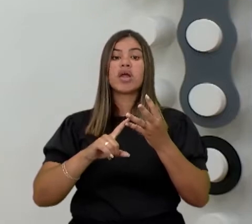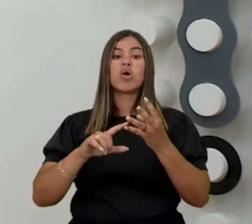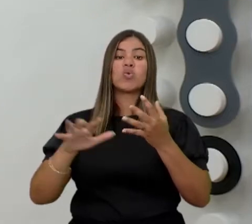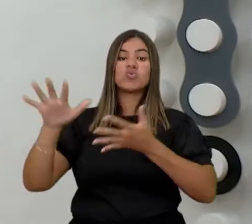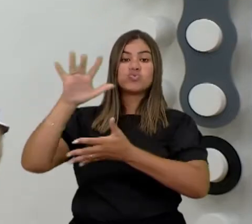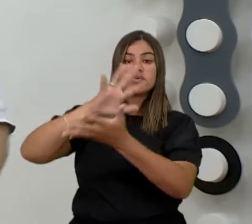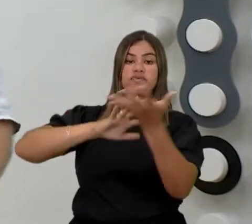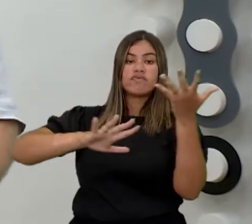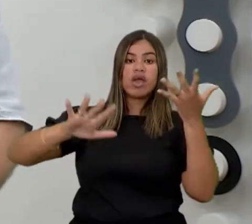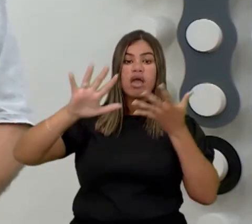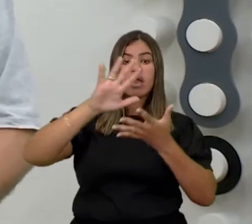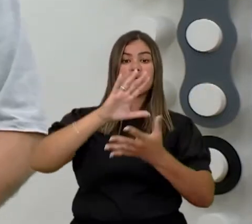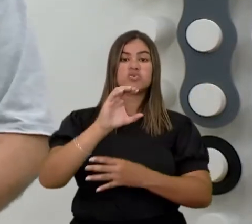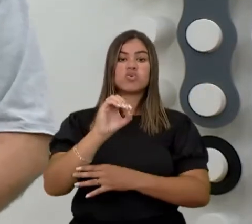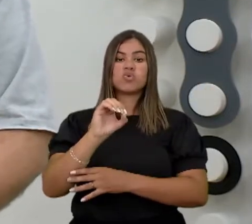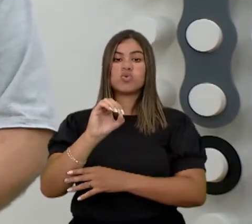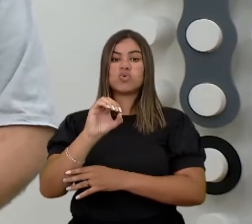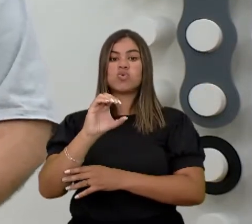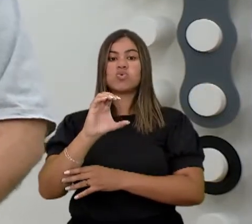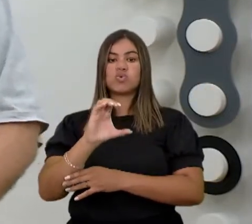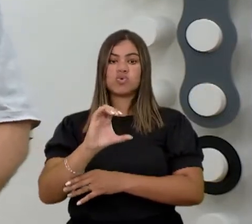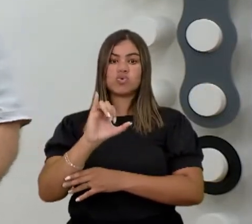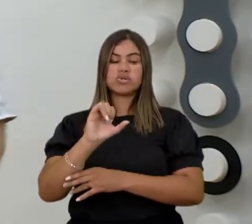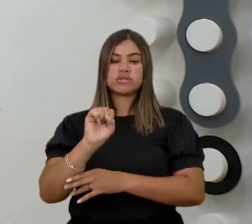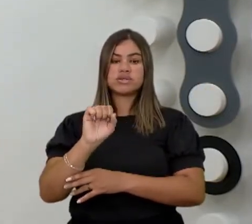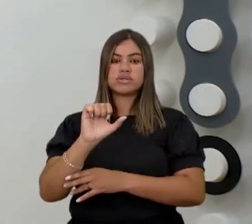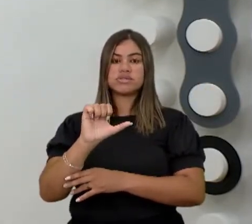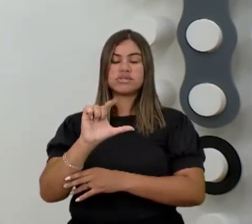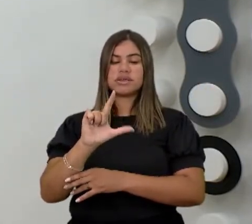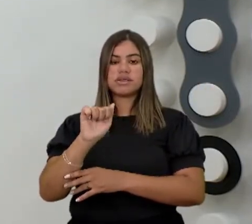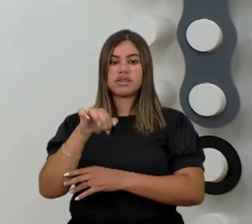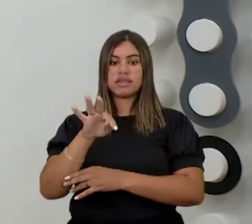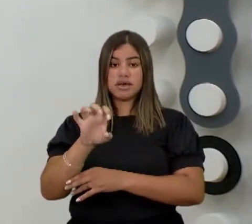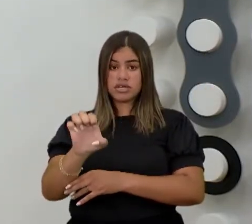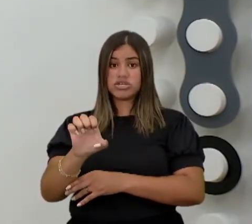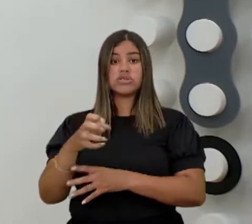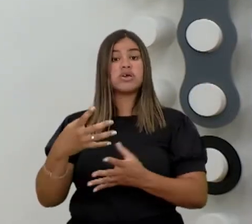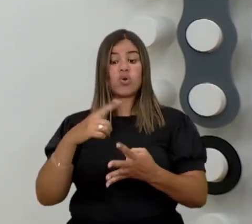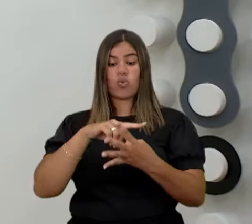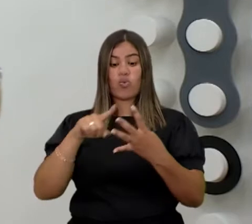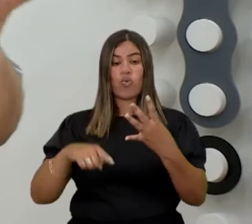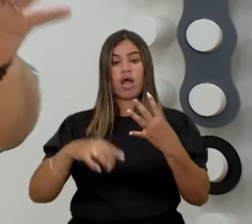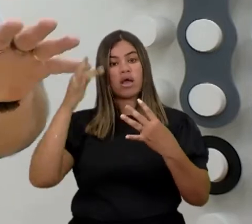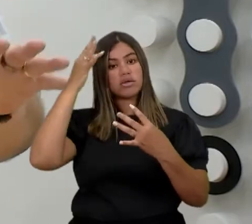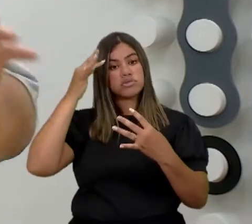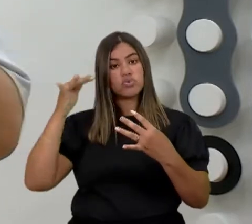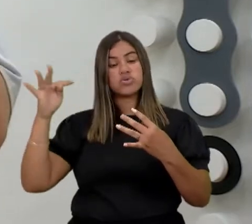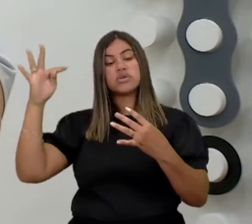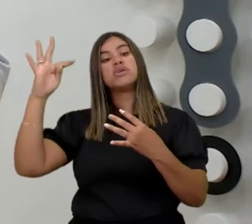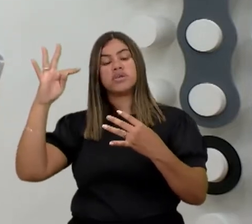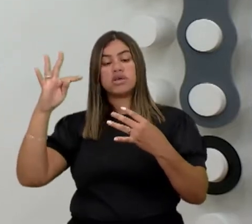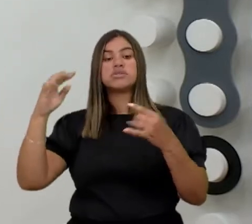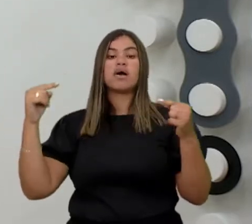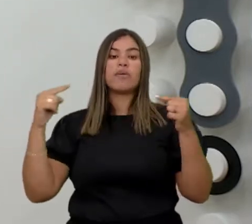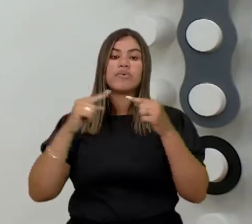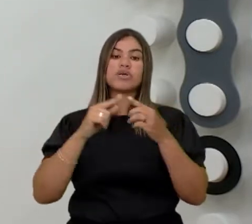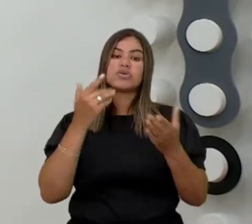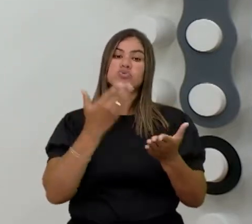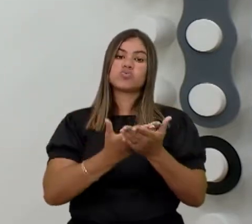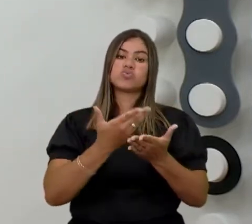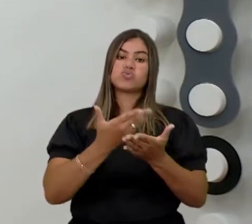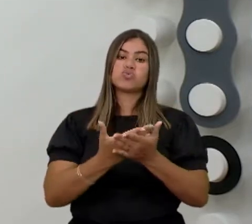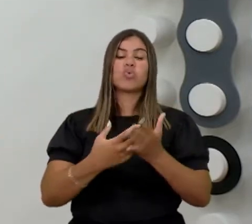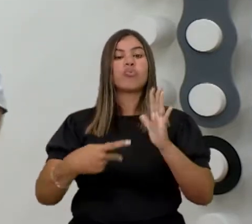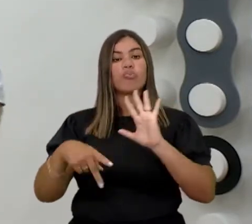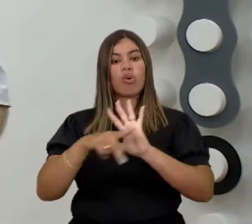teorias, né, que foram aí estudadas, estão sendo estudadas, como formas aí também do surgimento do universo.